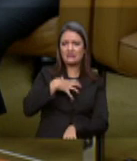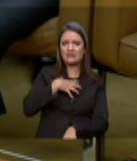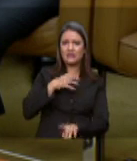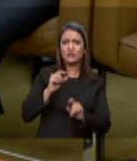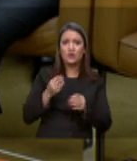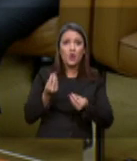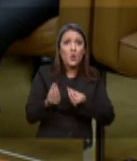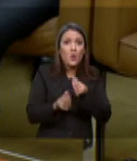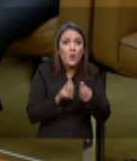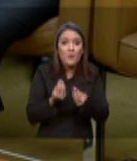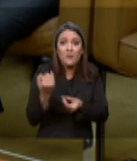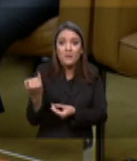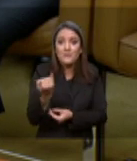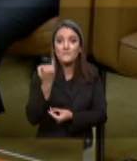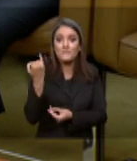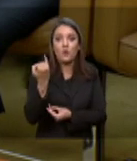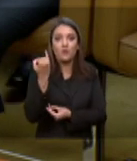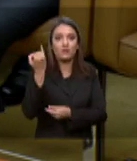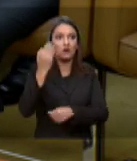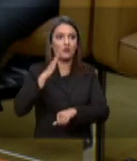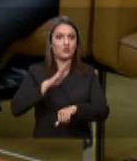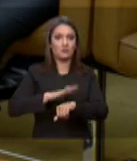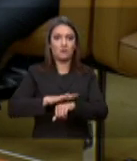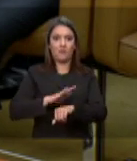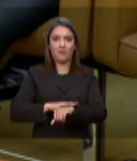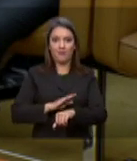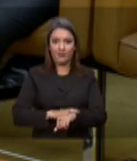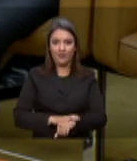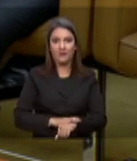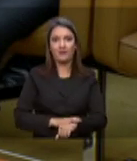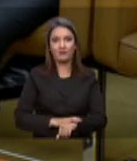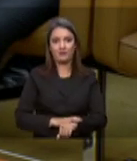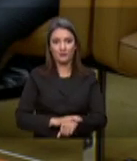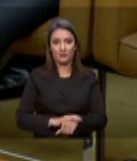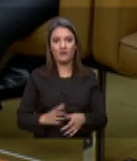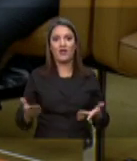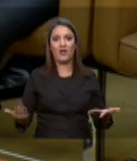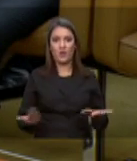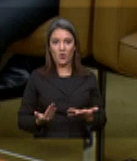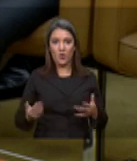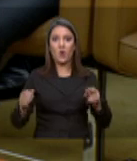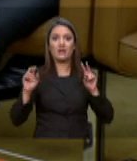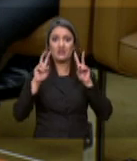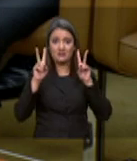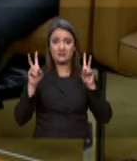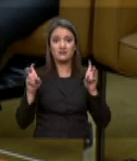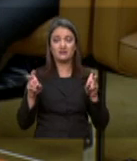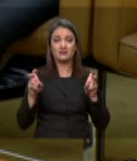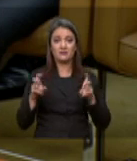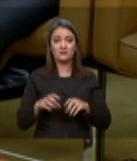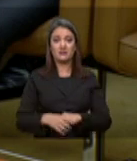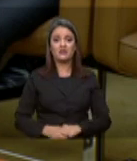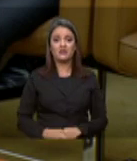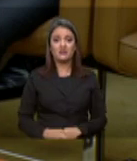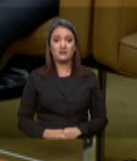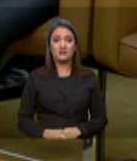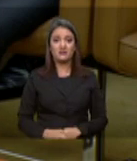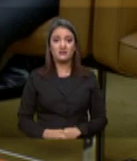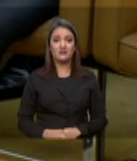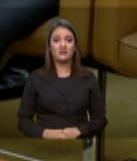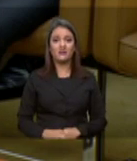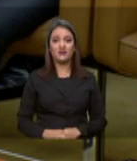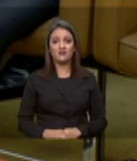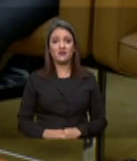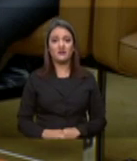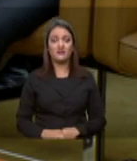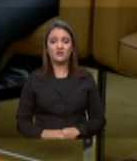do marco histórico das questões levantadas, e quero